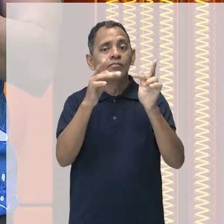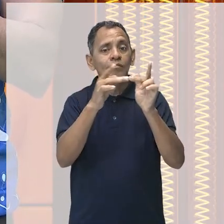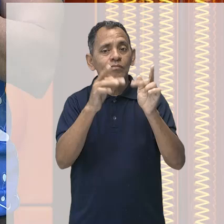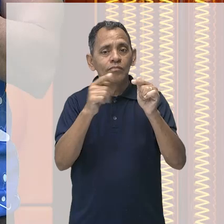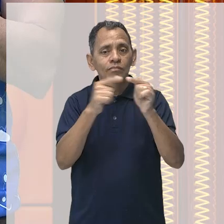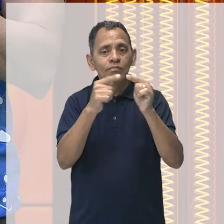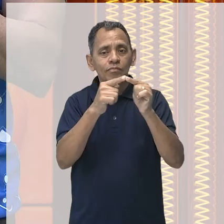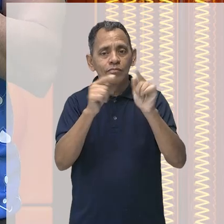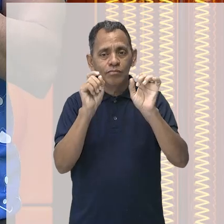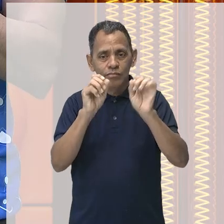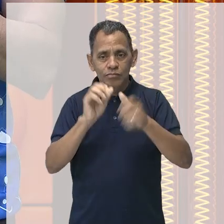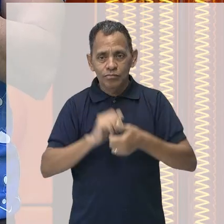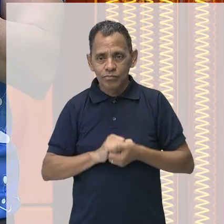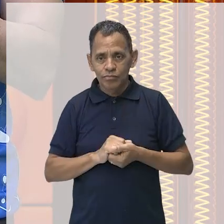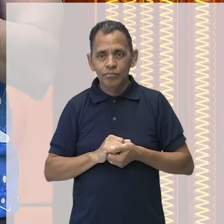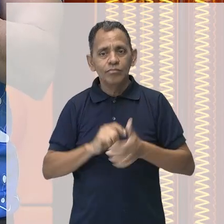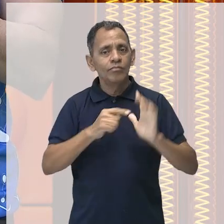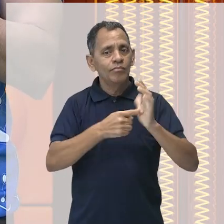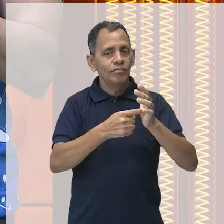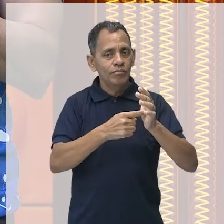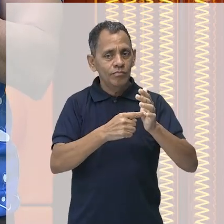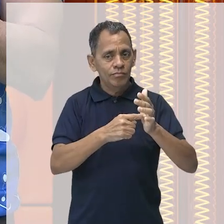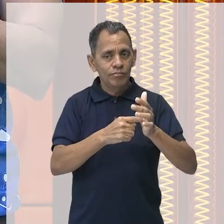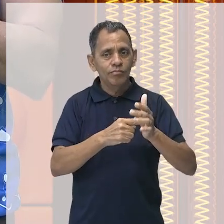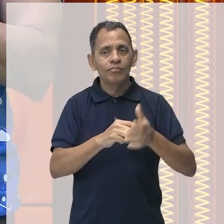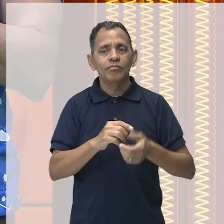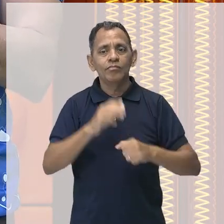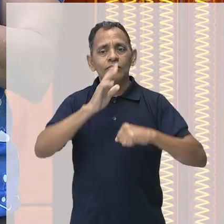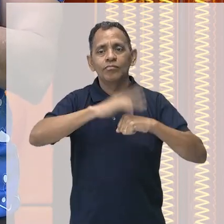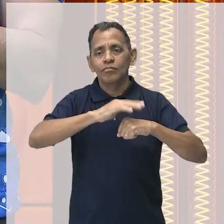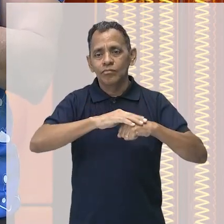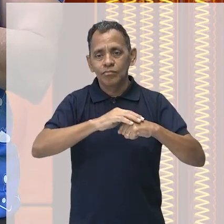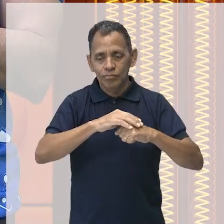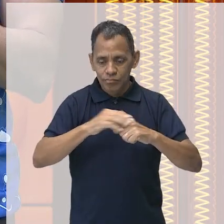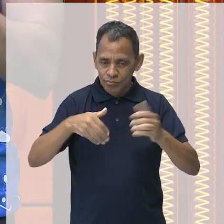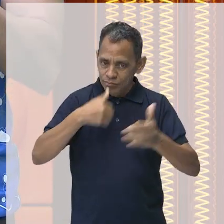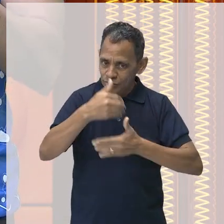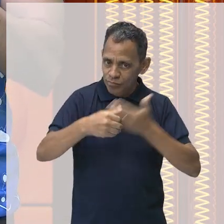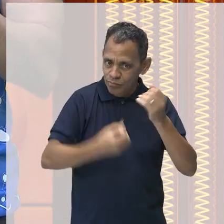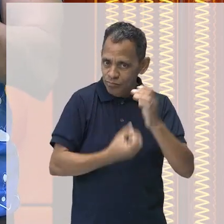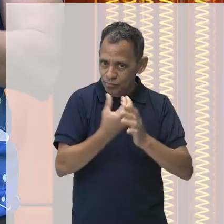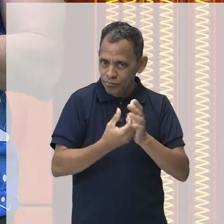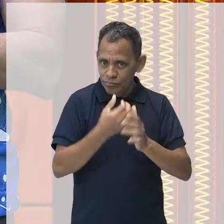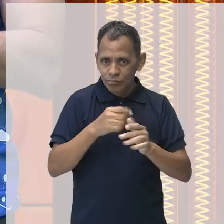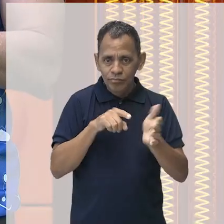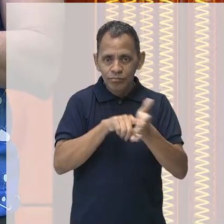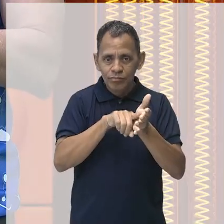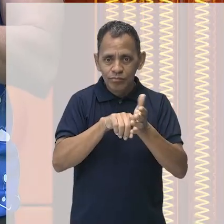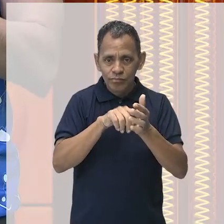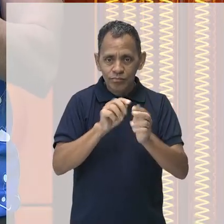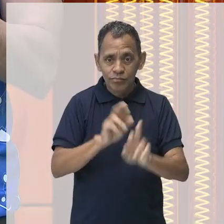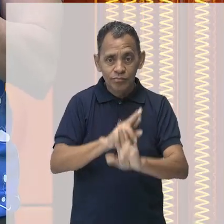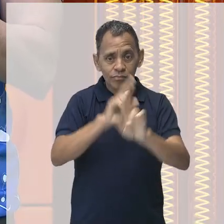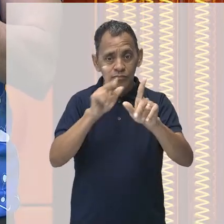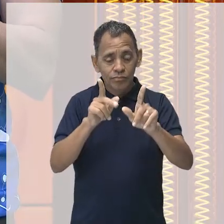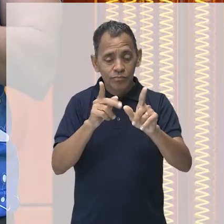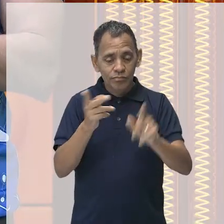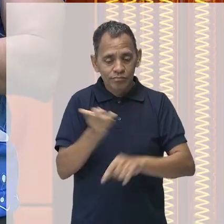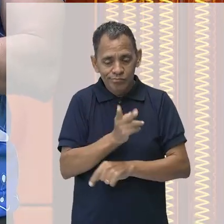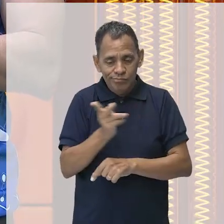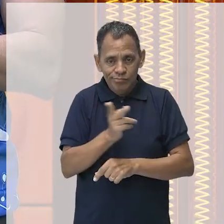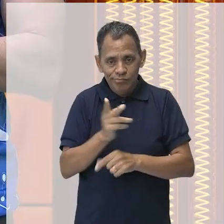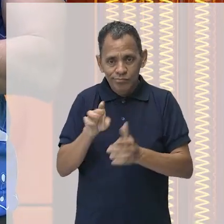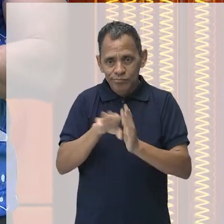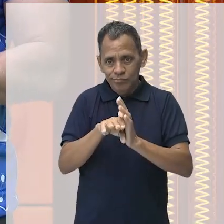a essa mecanização, a essa automação do processo produtivo. A gente vai verificar a diferença entre